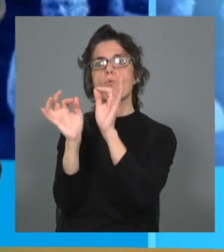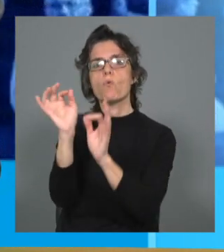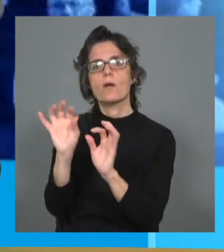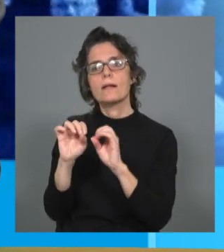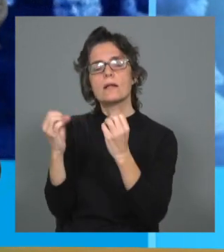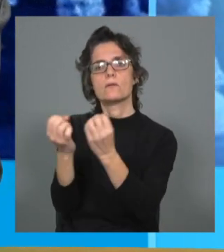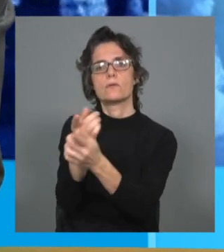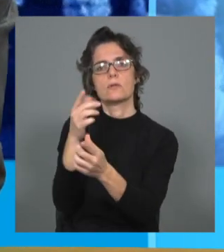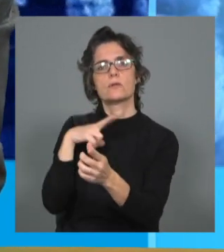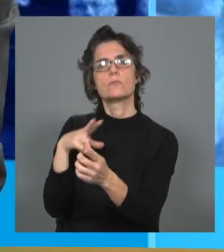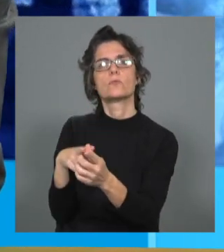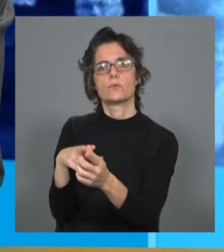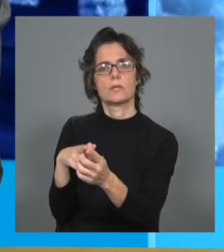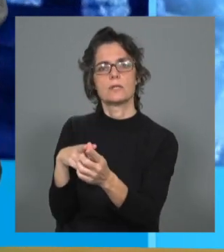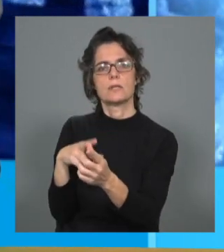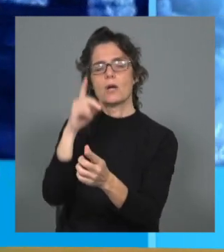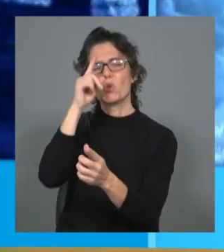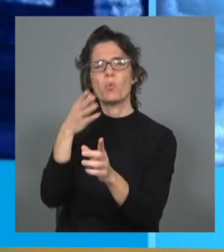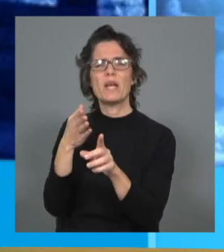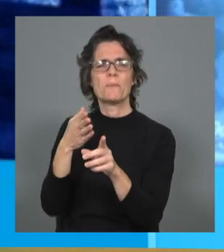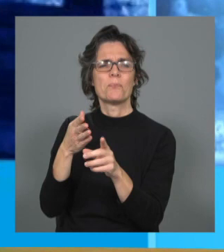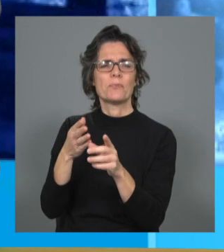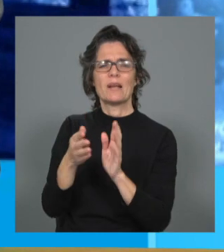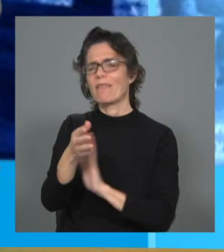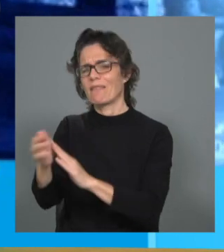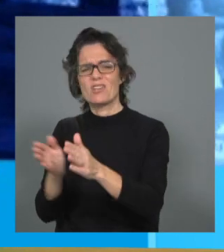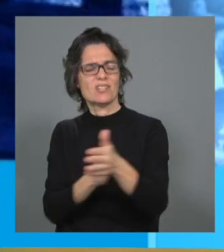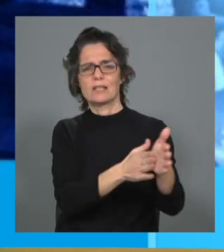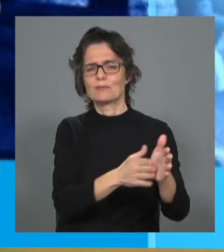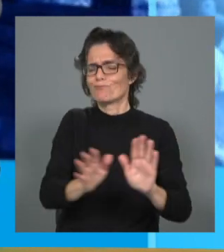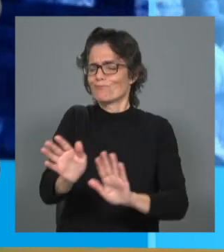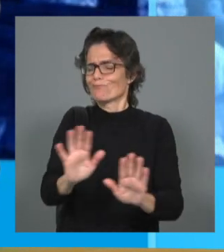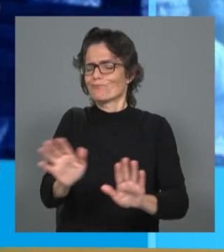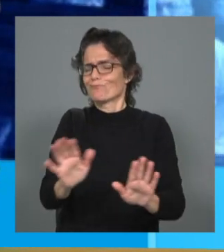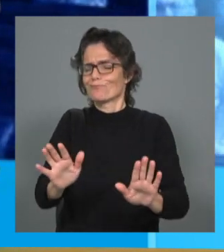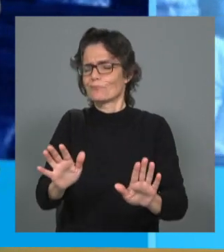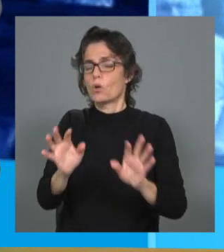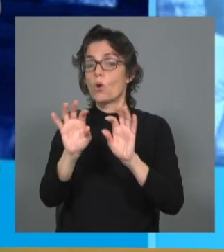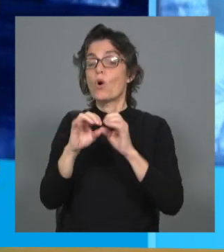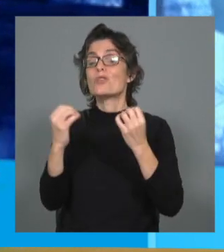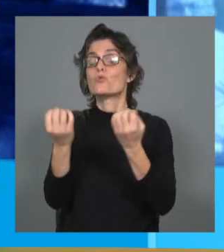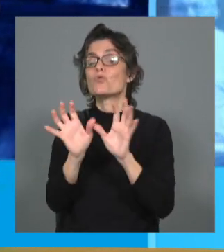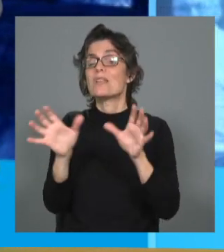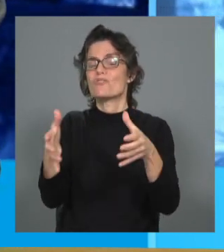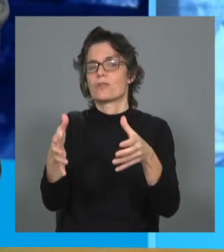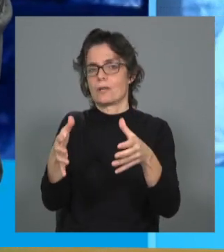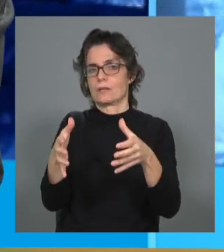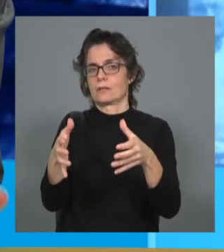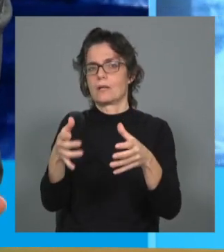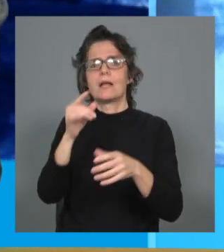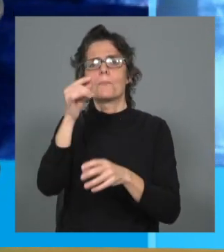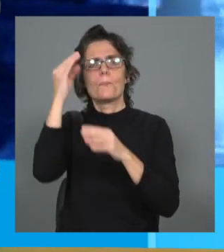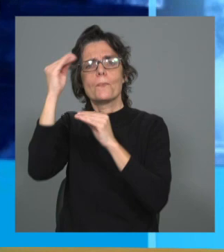como um todo, não atender à direita ou à esquerda, porque a Igreja, de facto, o discurso doutrinal da Igreja não é um discurso revolucionário